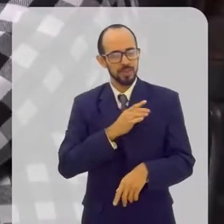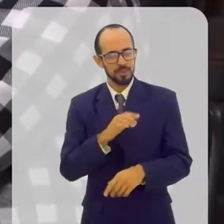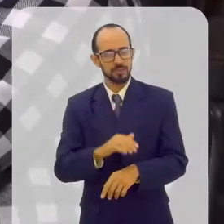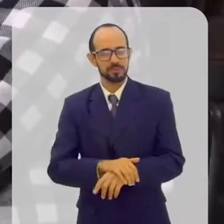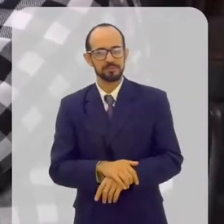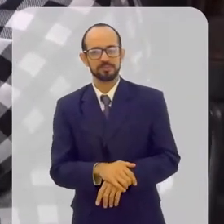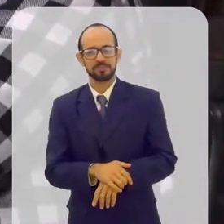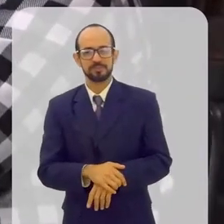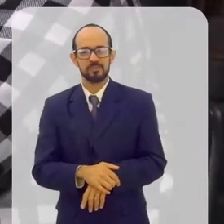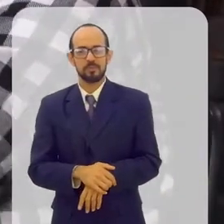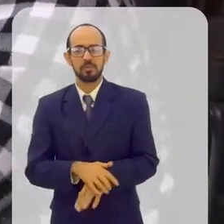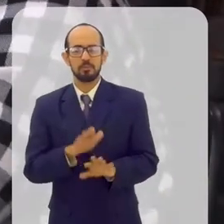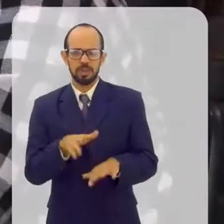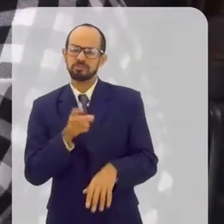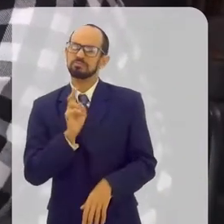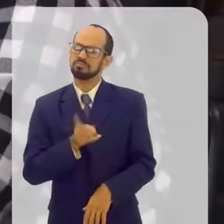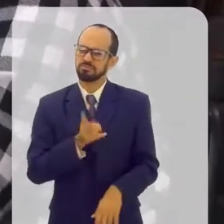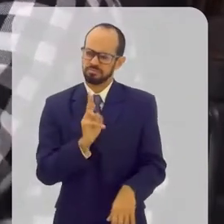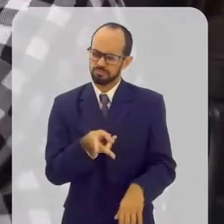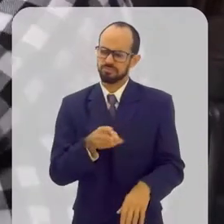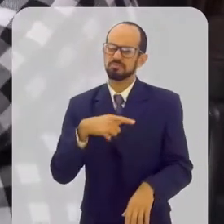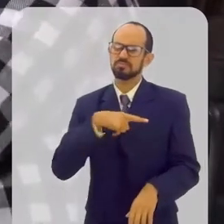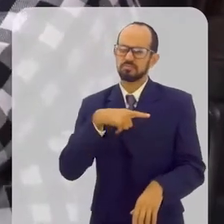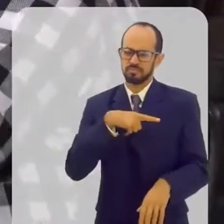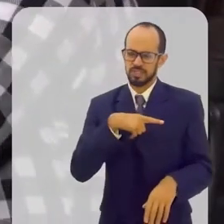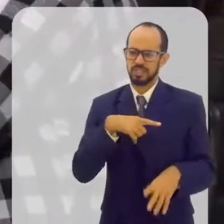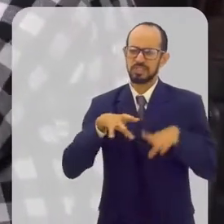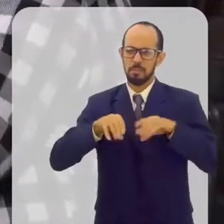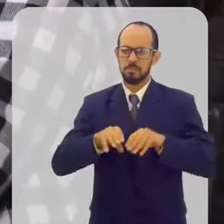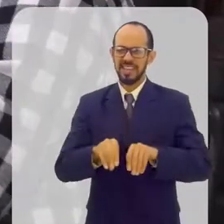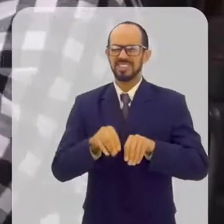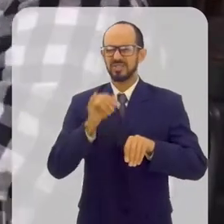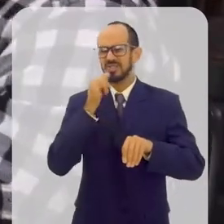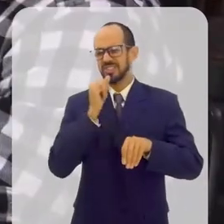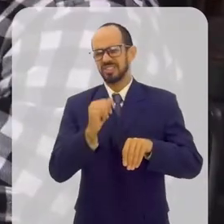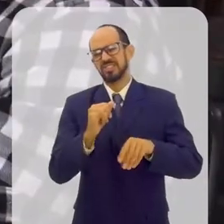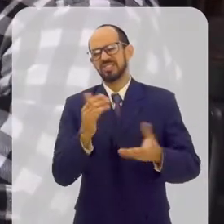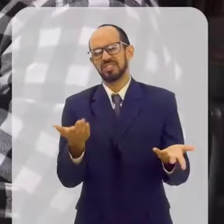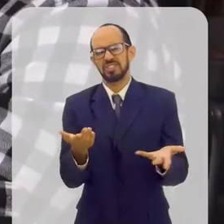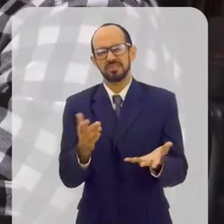assim... mas sempre tem, né? Quando você mexe com energias assim,